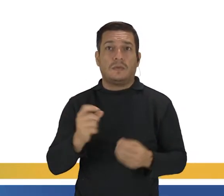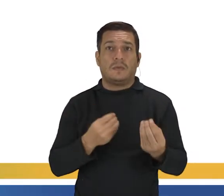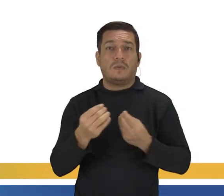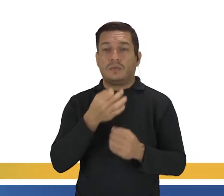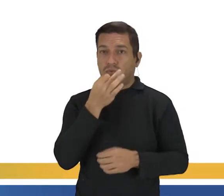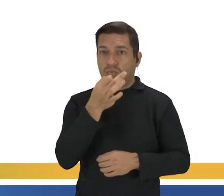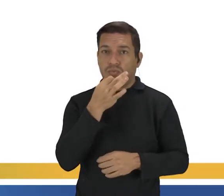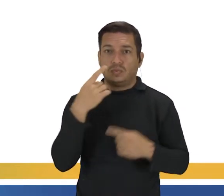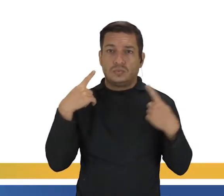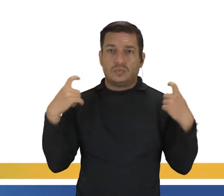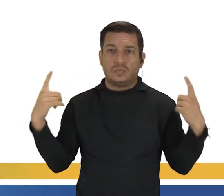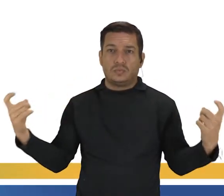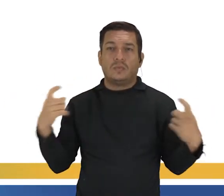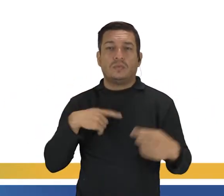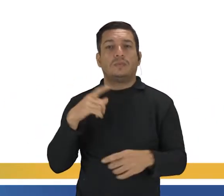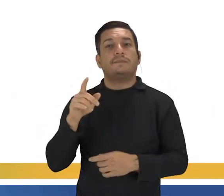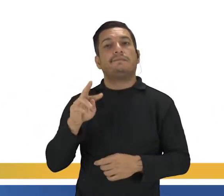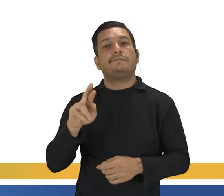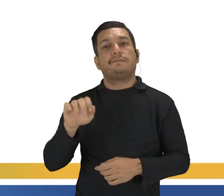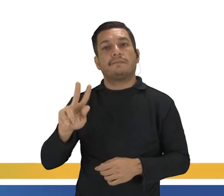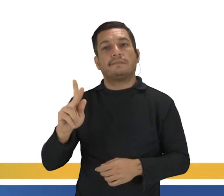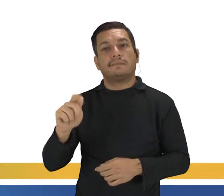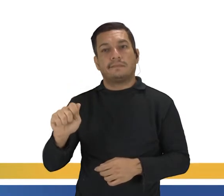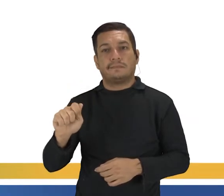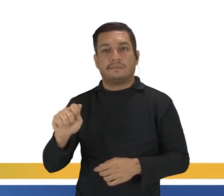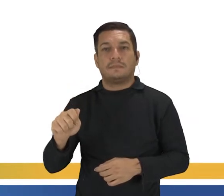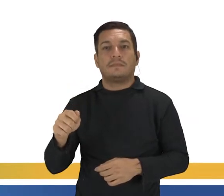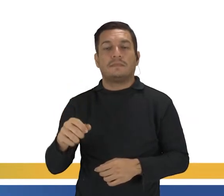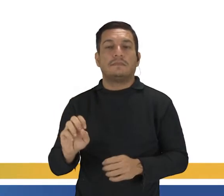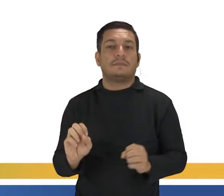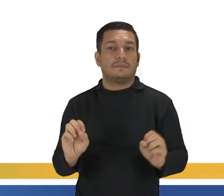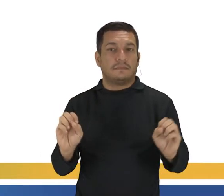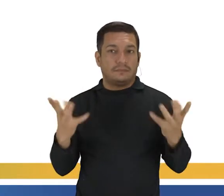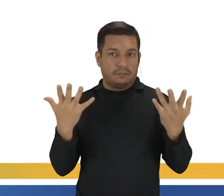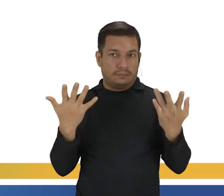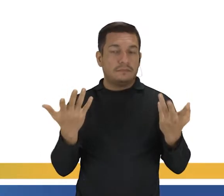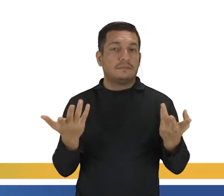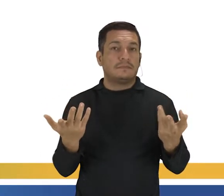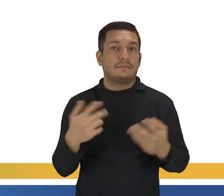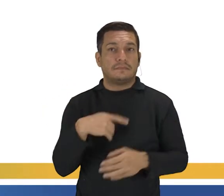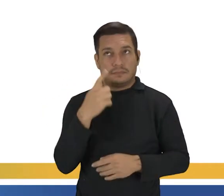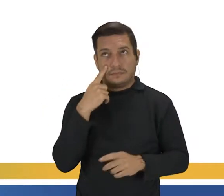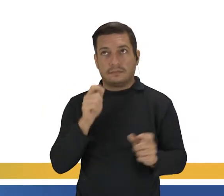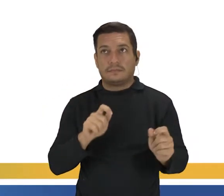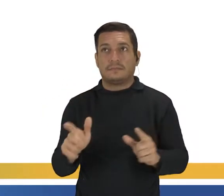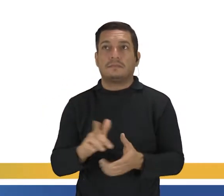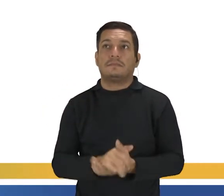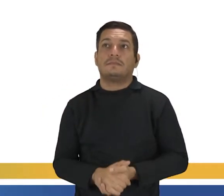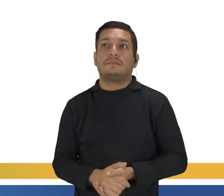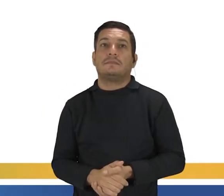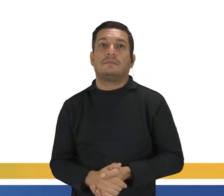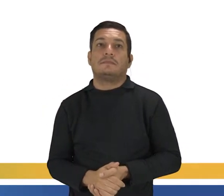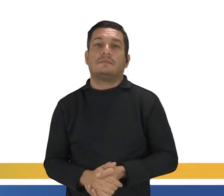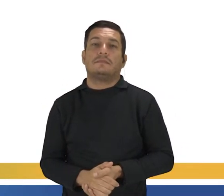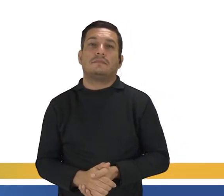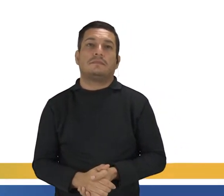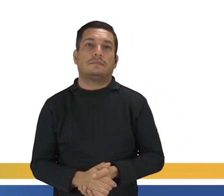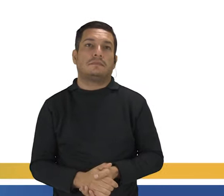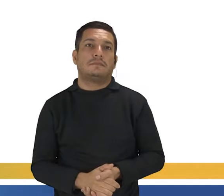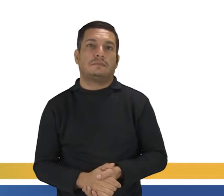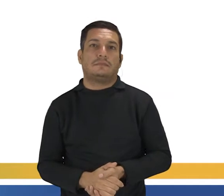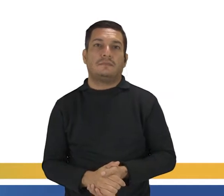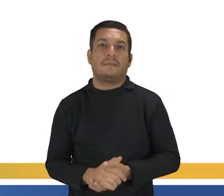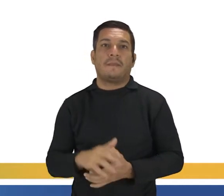do som, da trilha sonora desse espetáculo, não é? Acompanha comigo na tela.